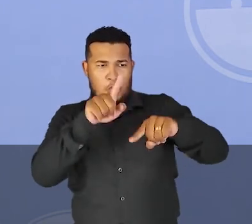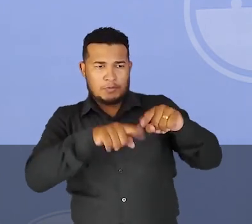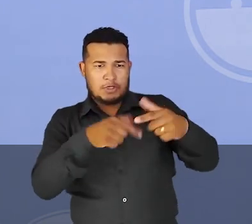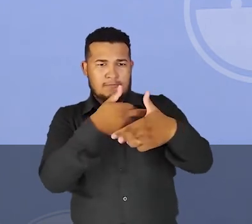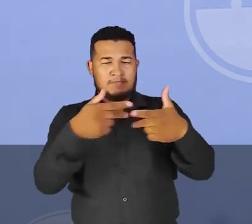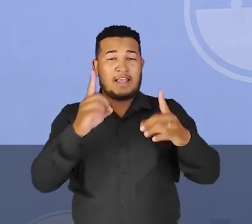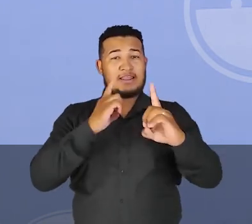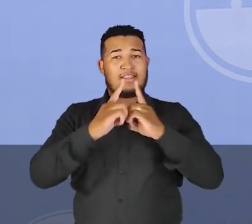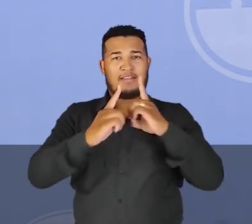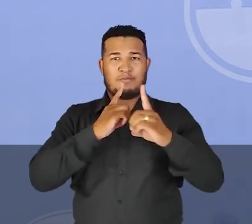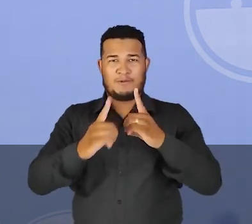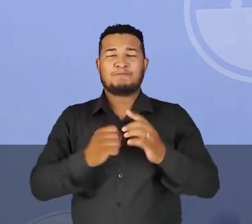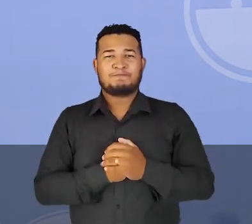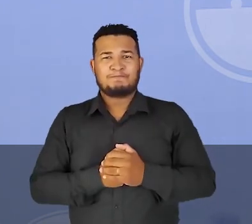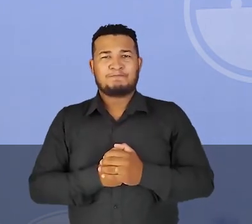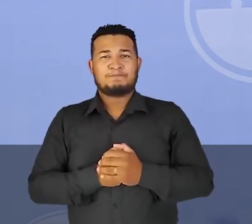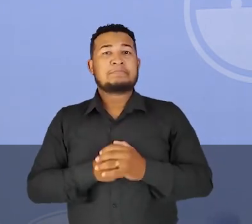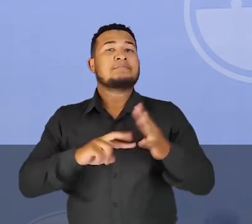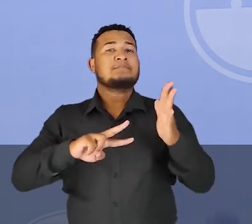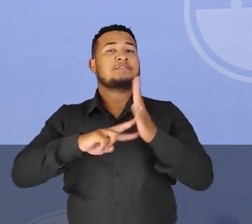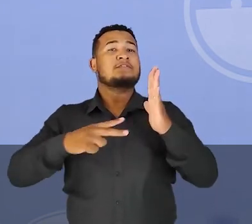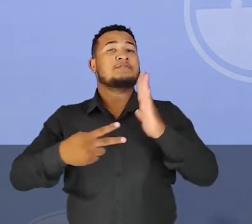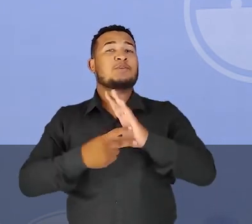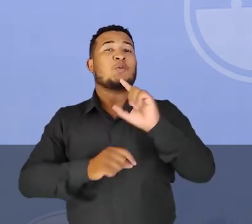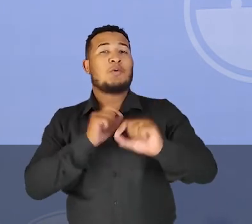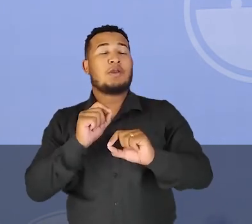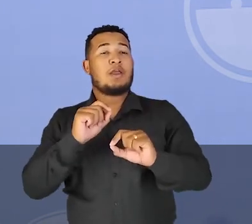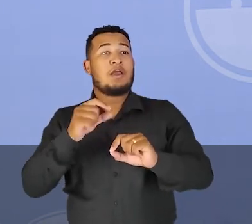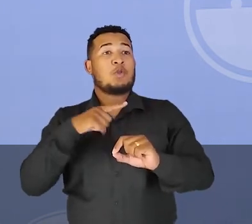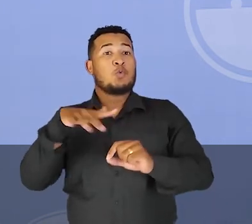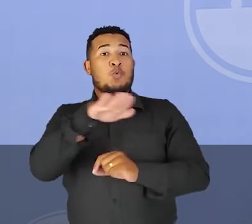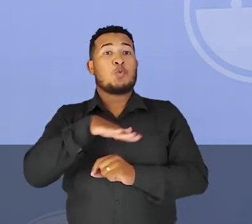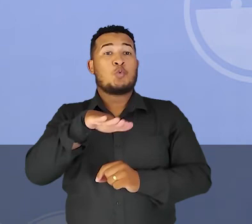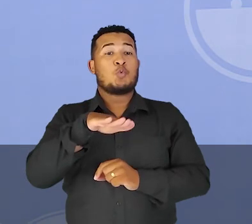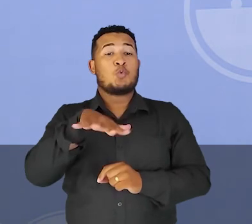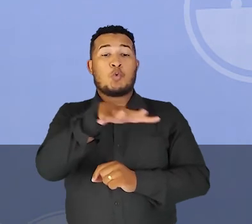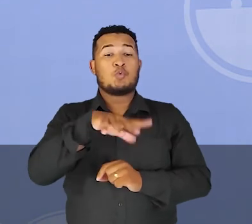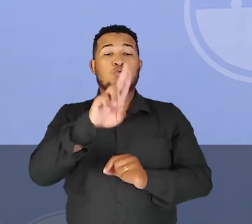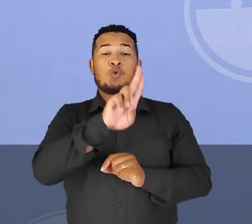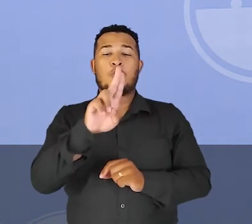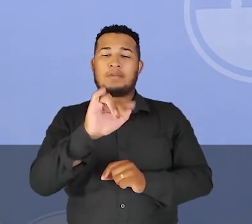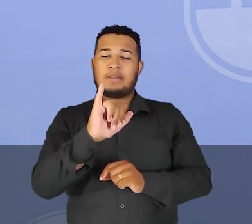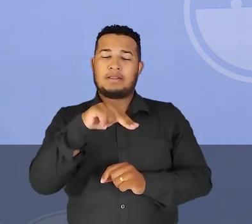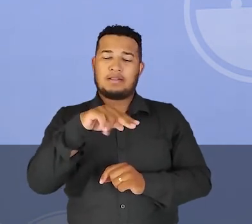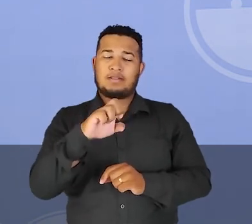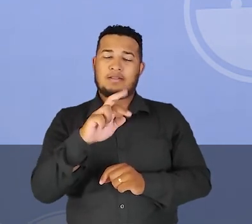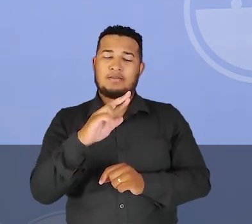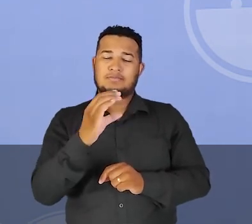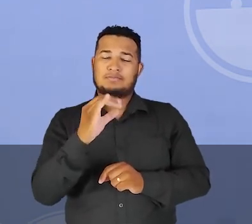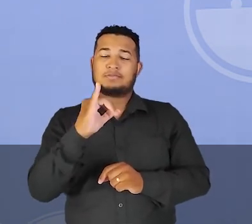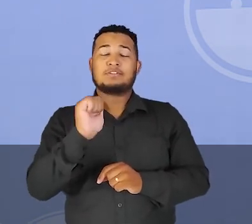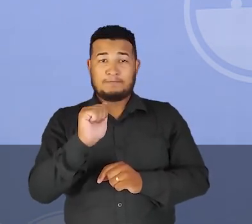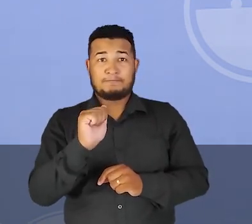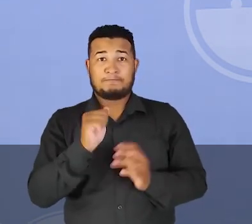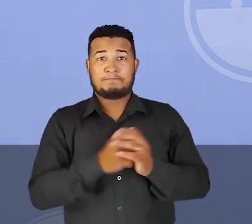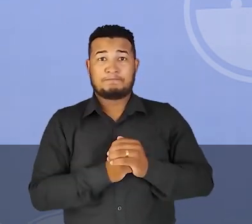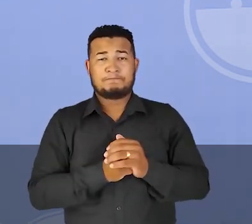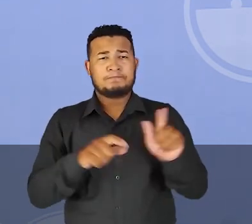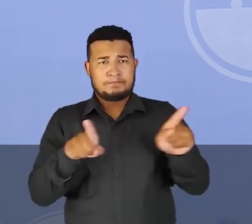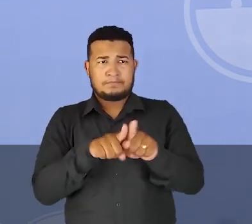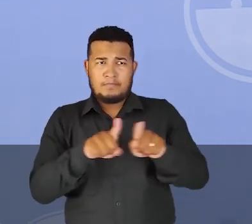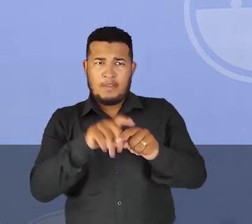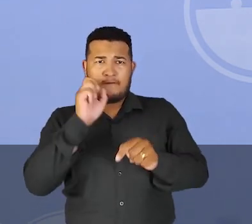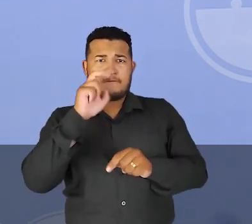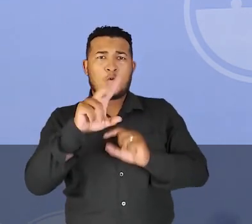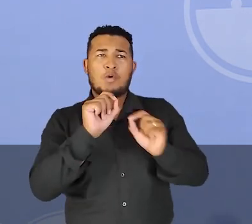estado dinâmico que se devia a um ente chamado de inércia. Vimos também que Galileu